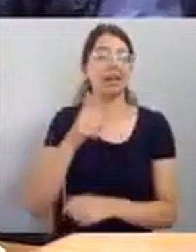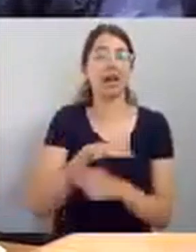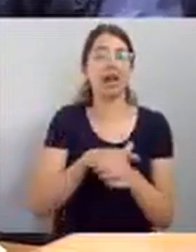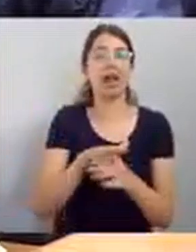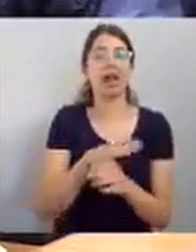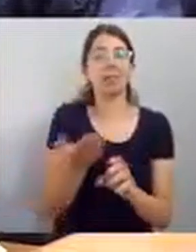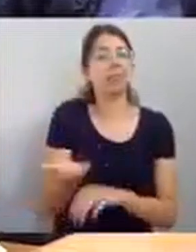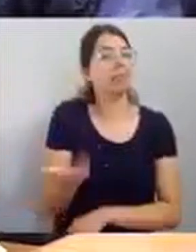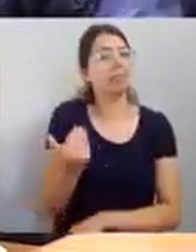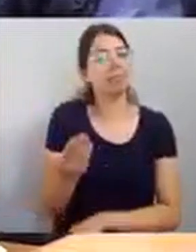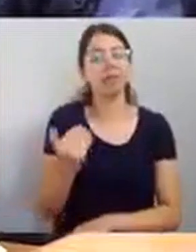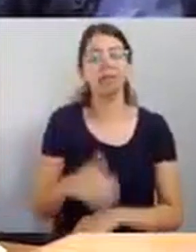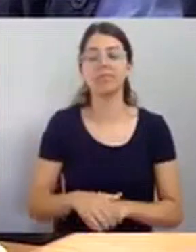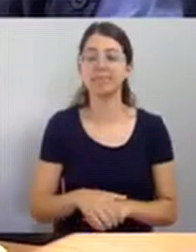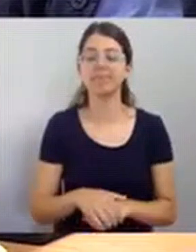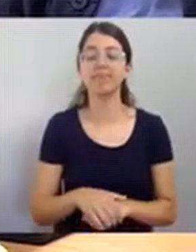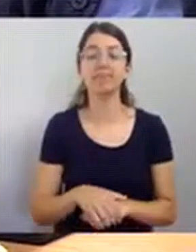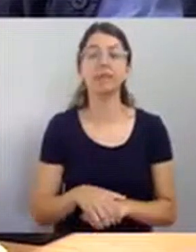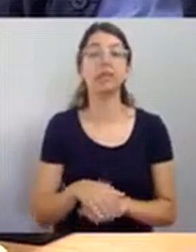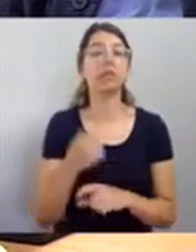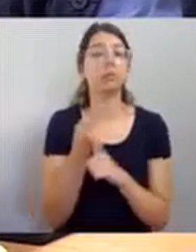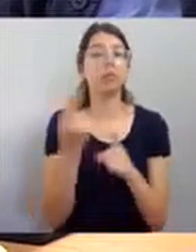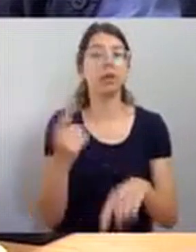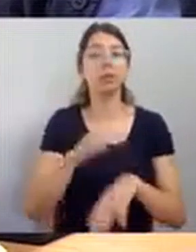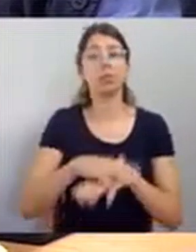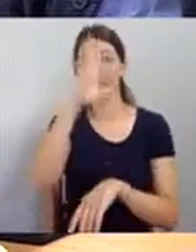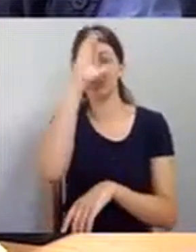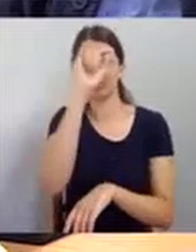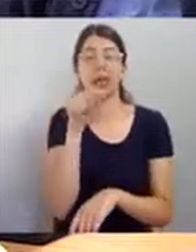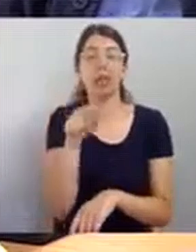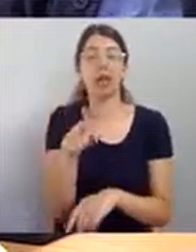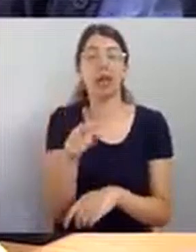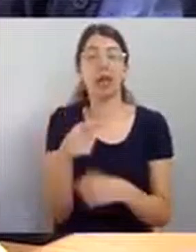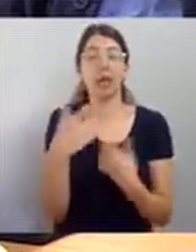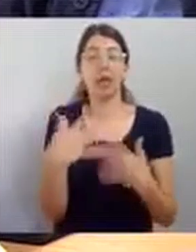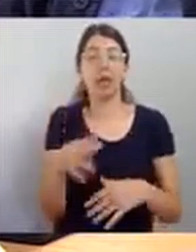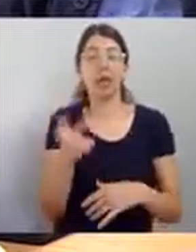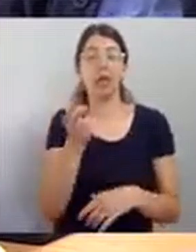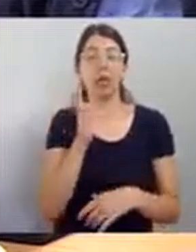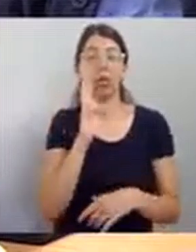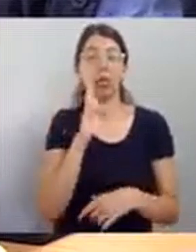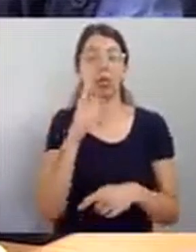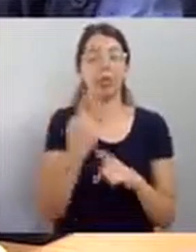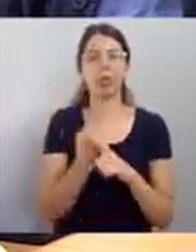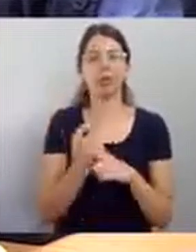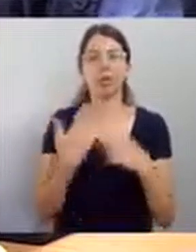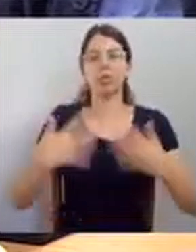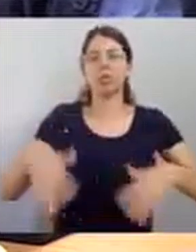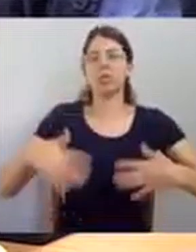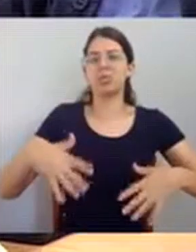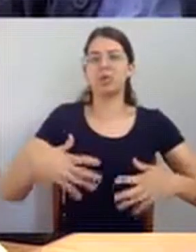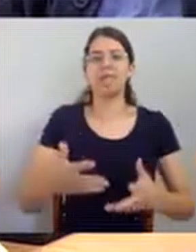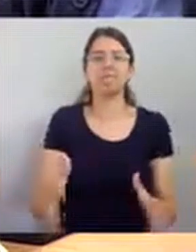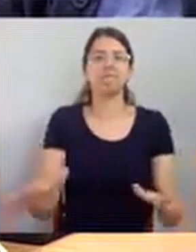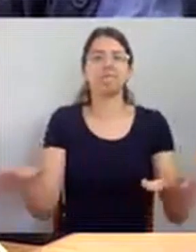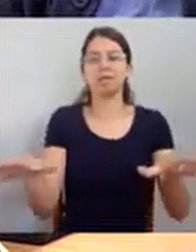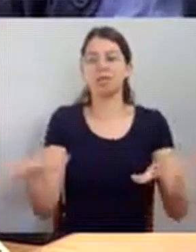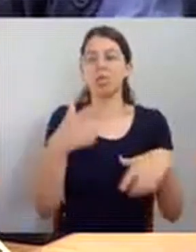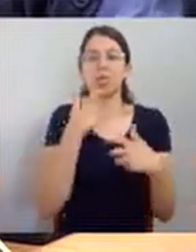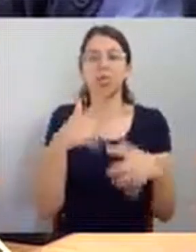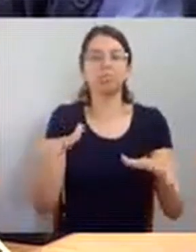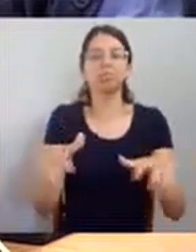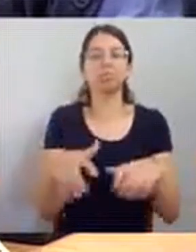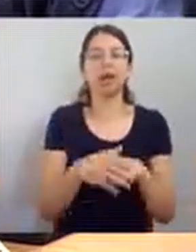precário. Também porque o Estado em si é um consumidor monopolista. E isto é a prova disso mesmo. Prefere investir